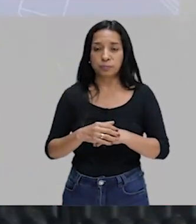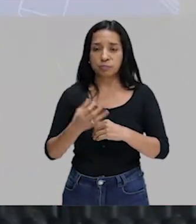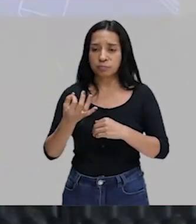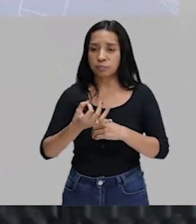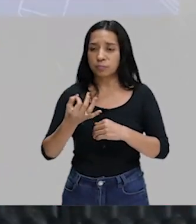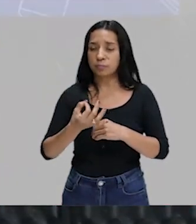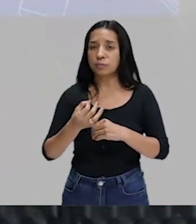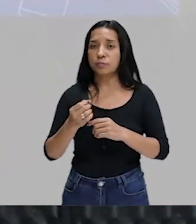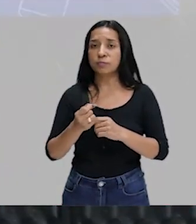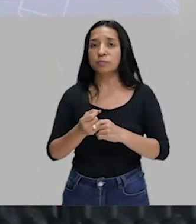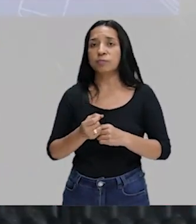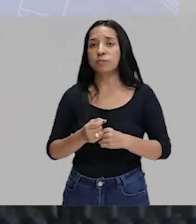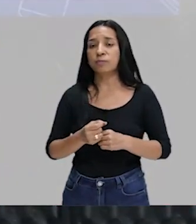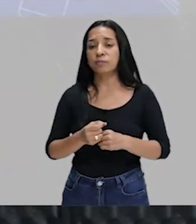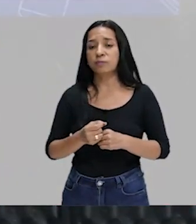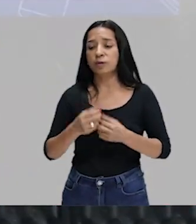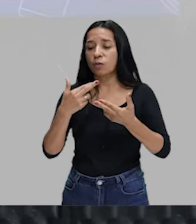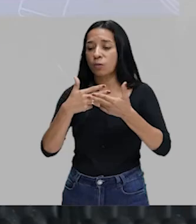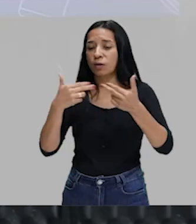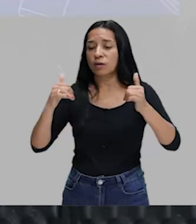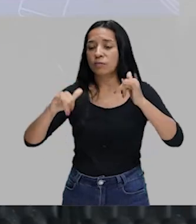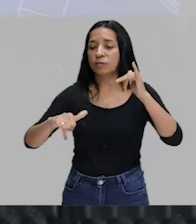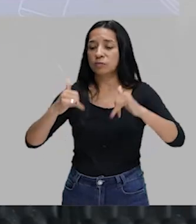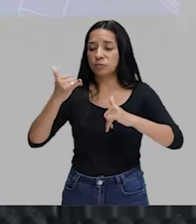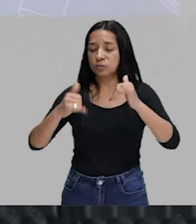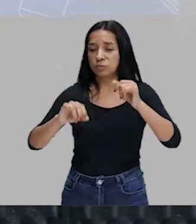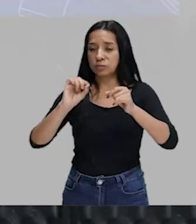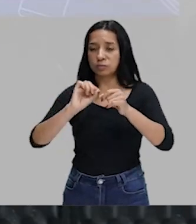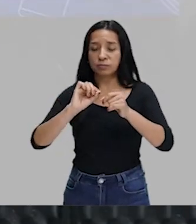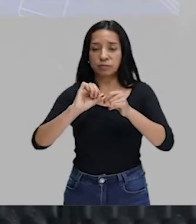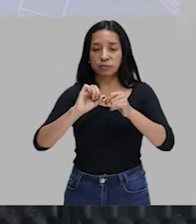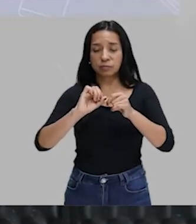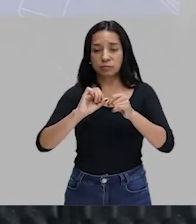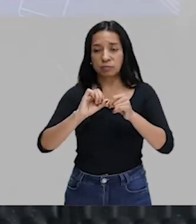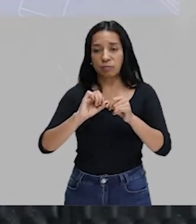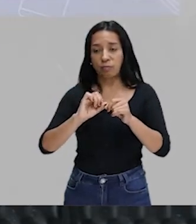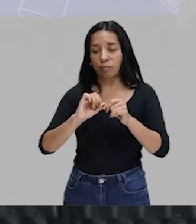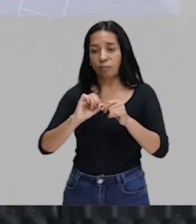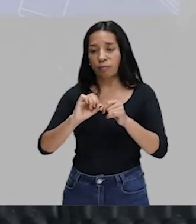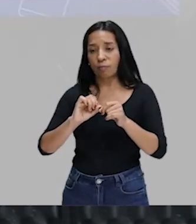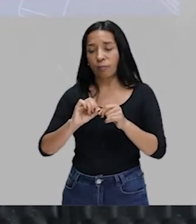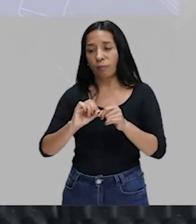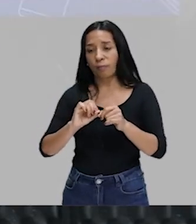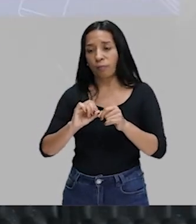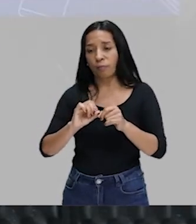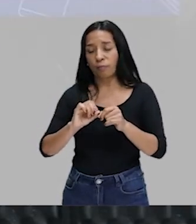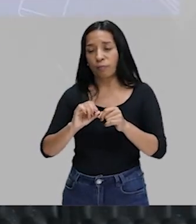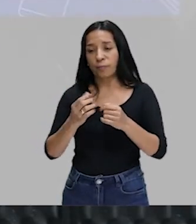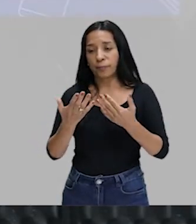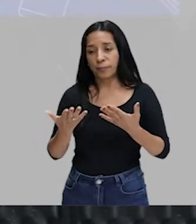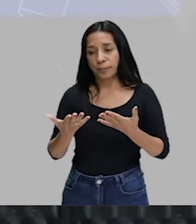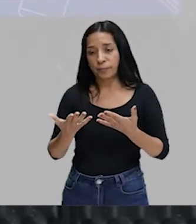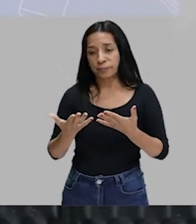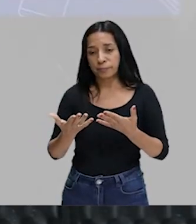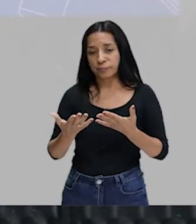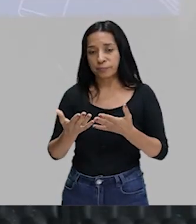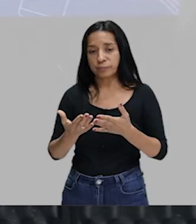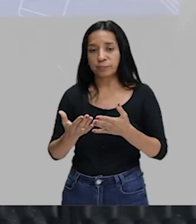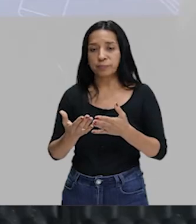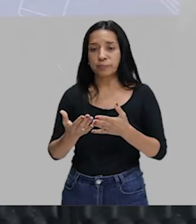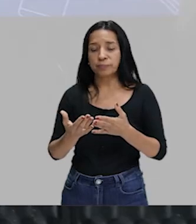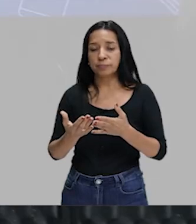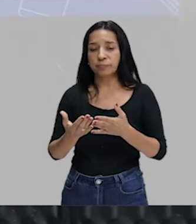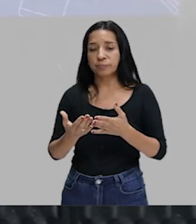certo? Então, o elemento químico que é produzido, não é, aí por essa estrela supermassiva,